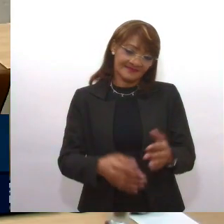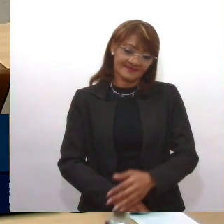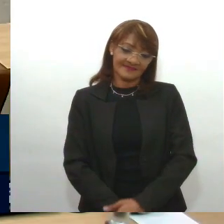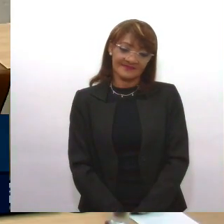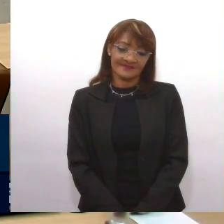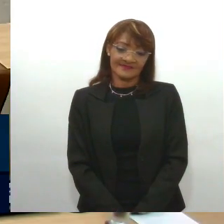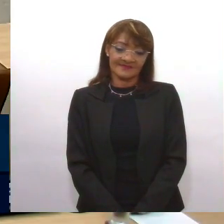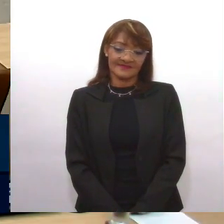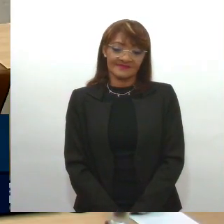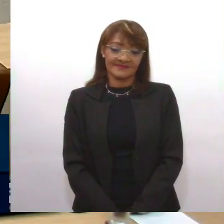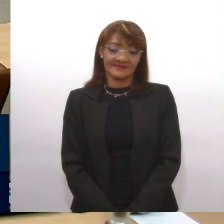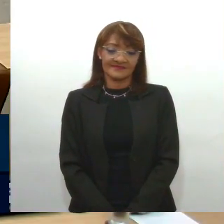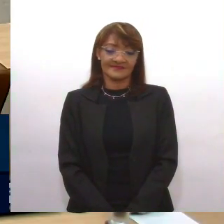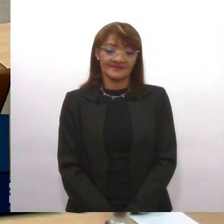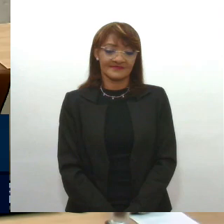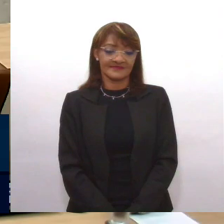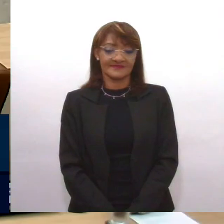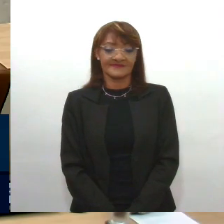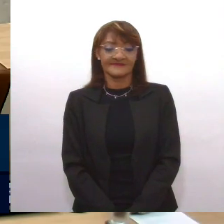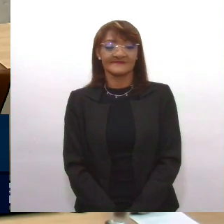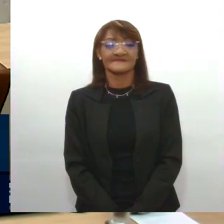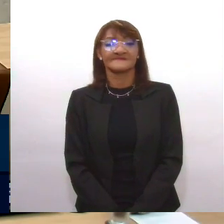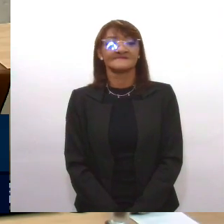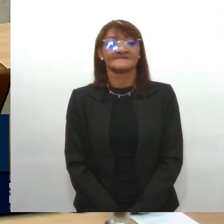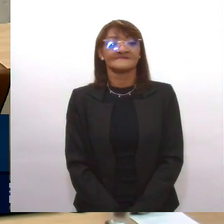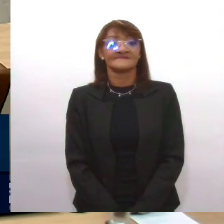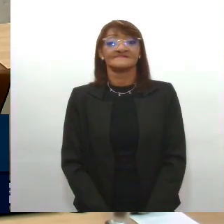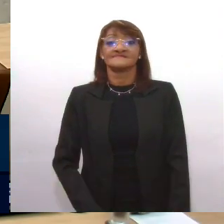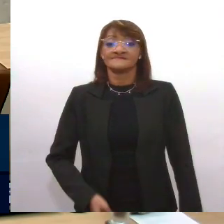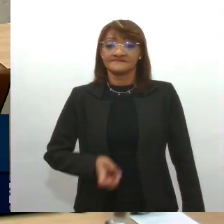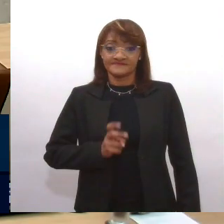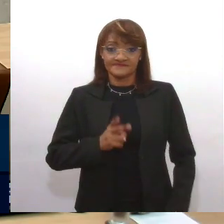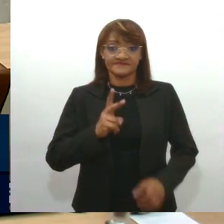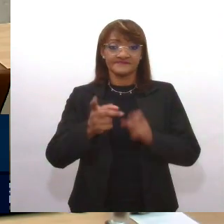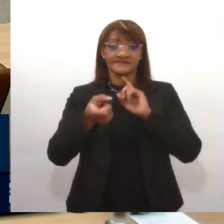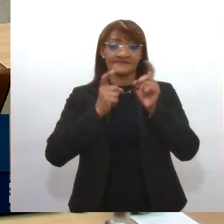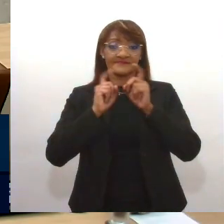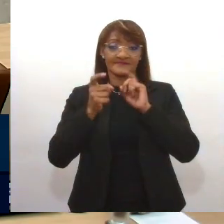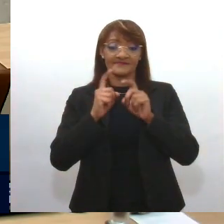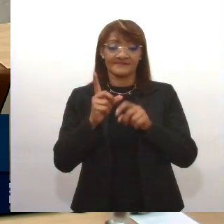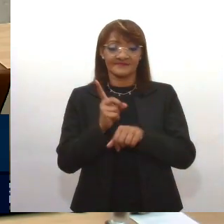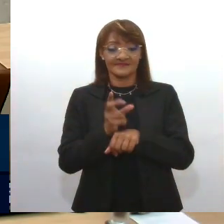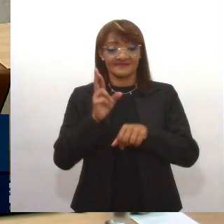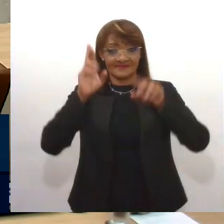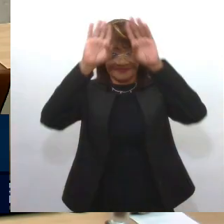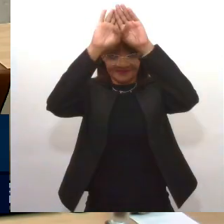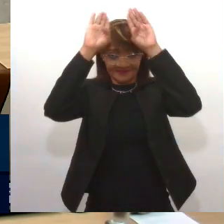todos ainda no pequeno expediente Dr Samuel